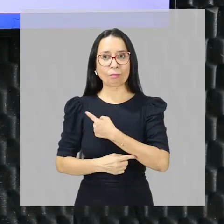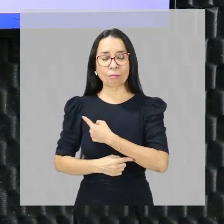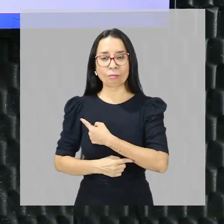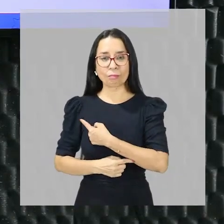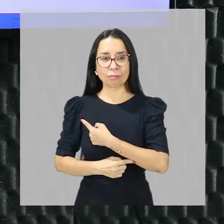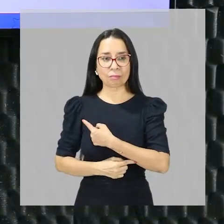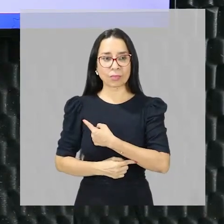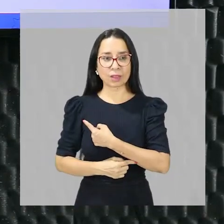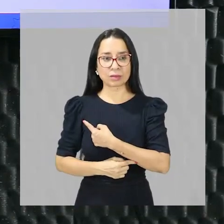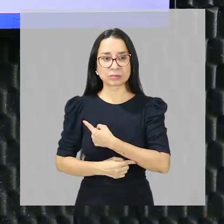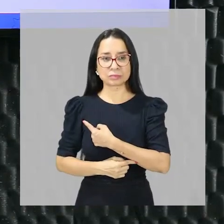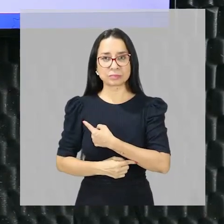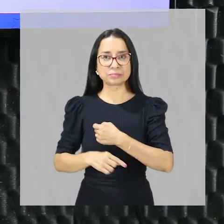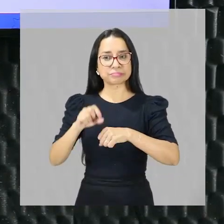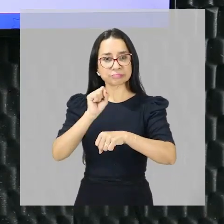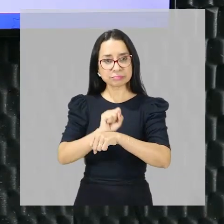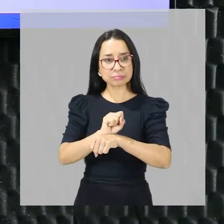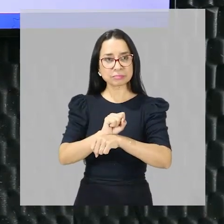A agropecuária. Parou.